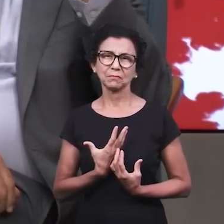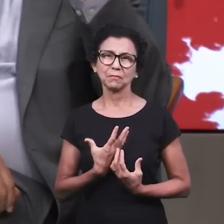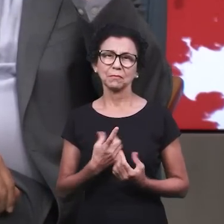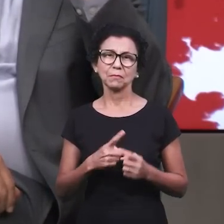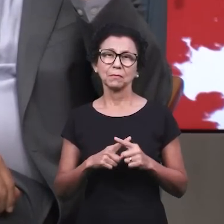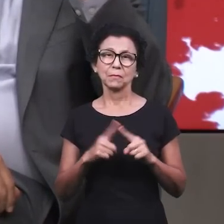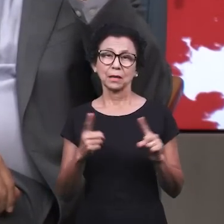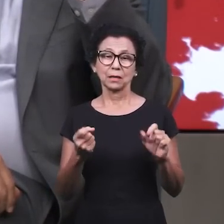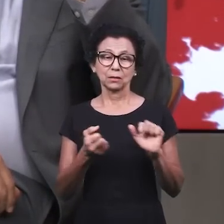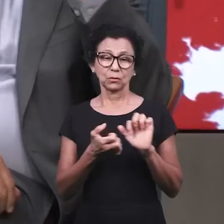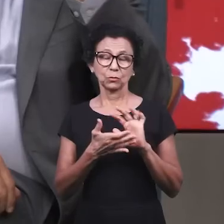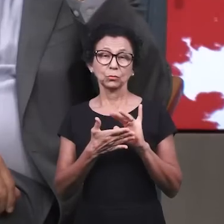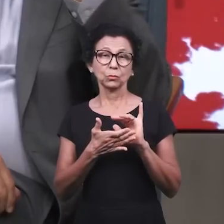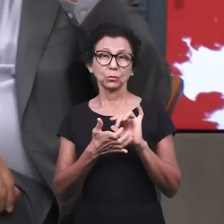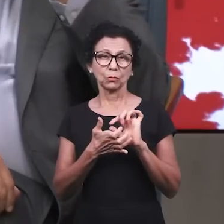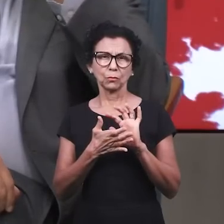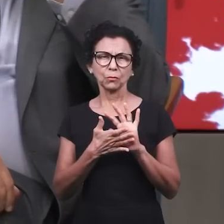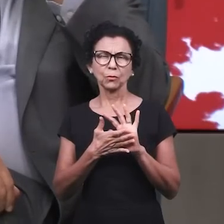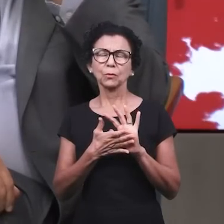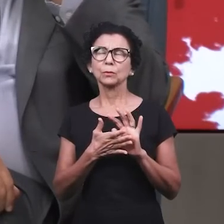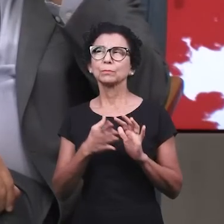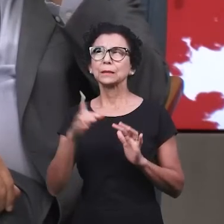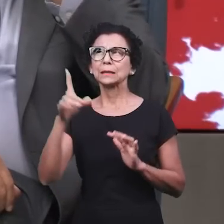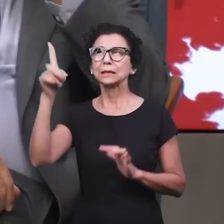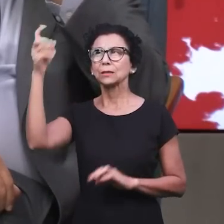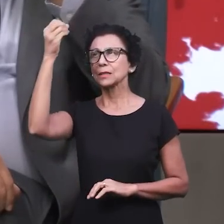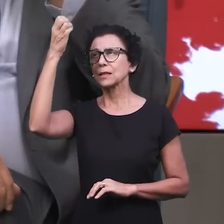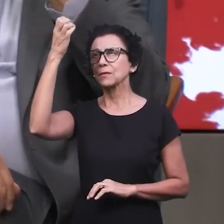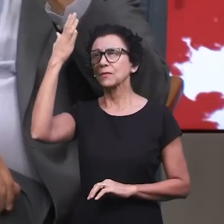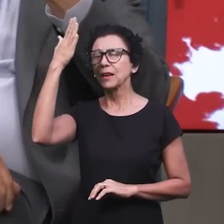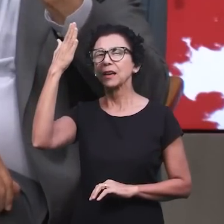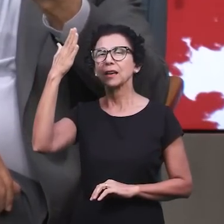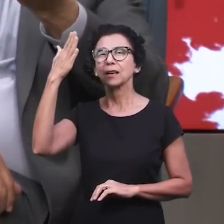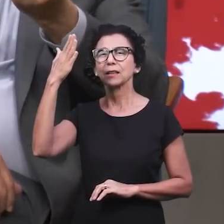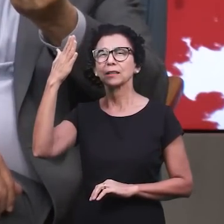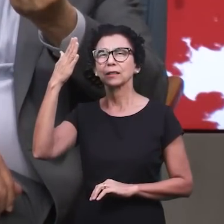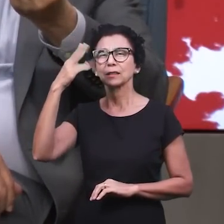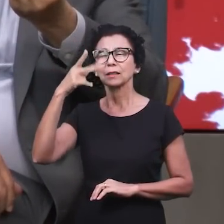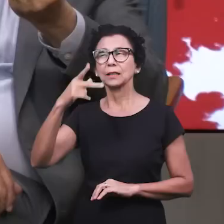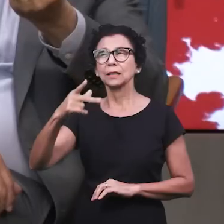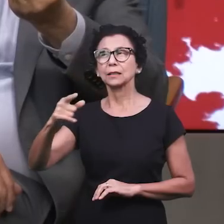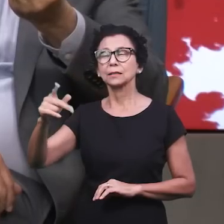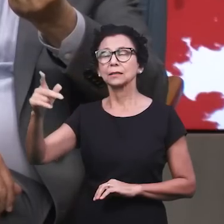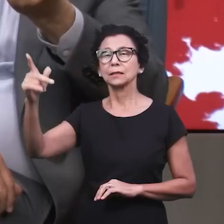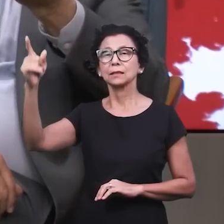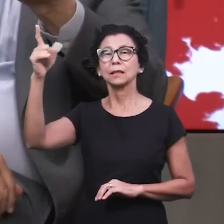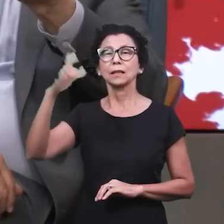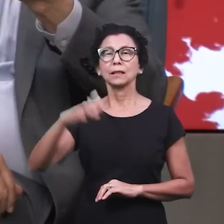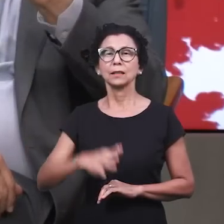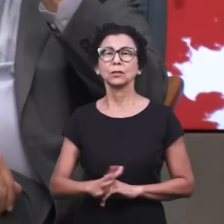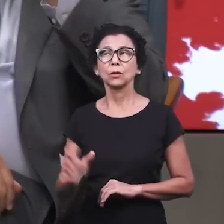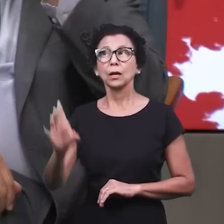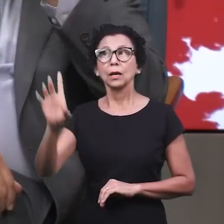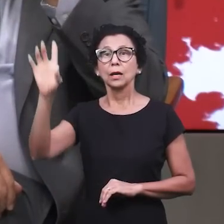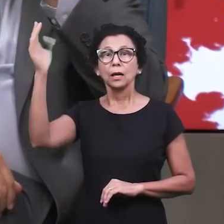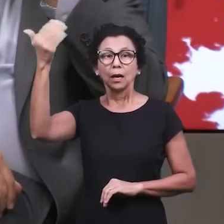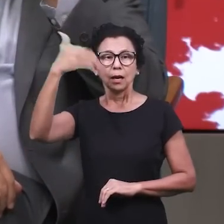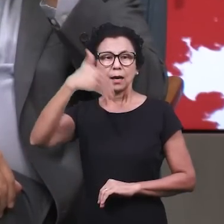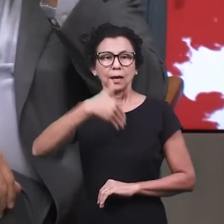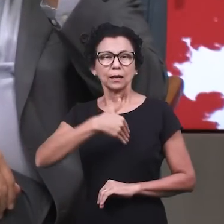que provém da eternidade, ele move o coração do